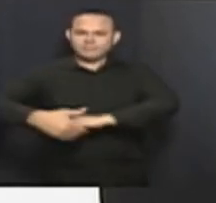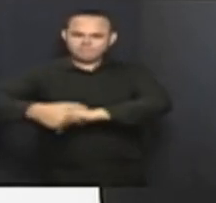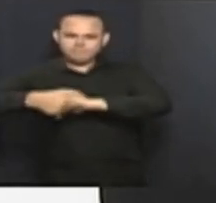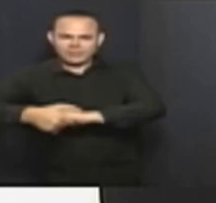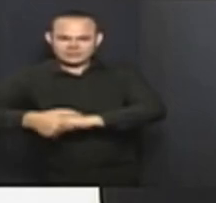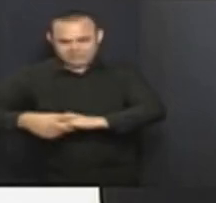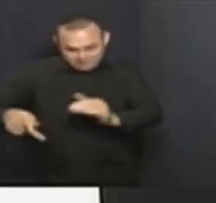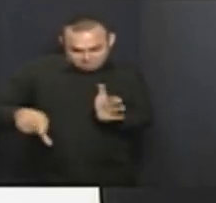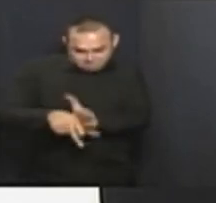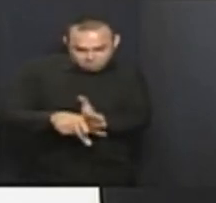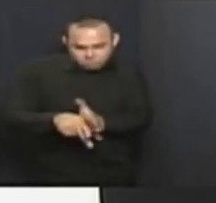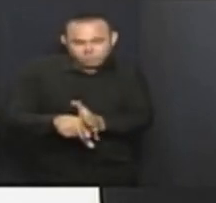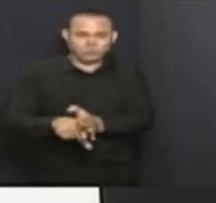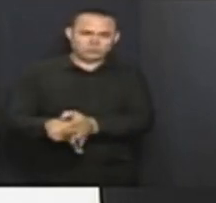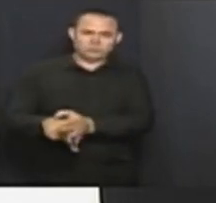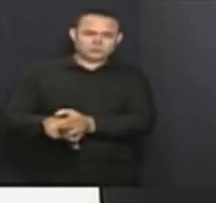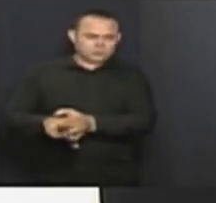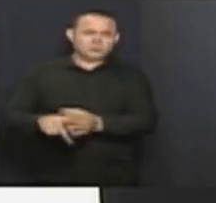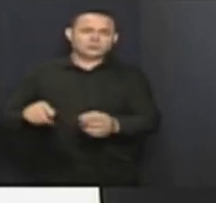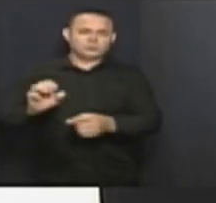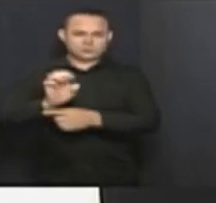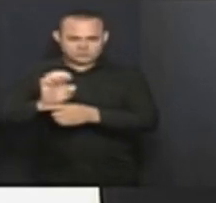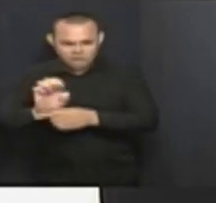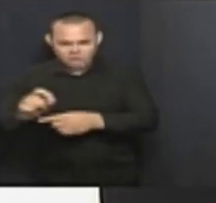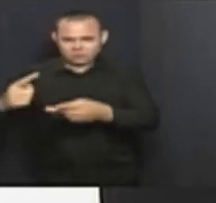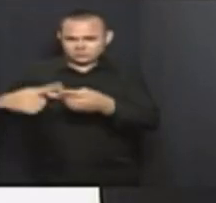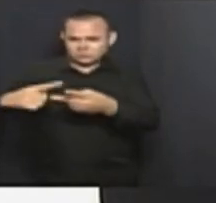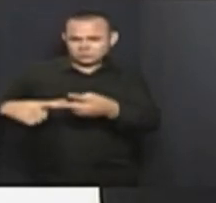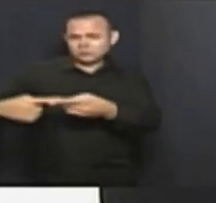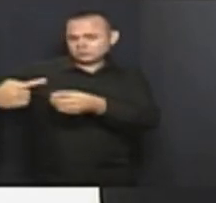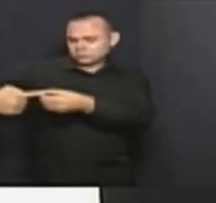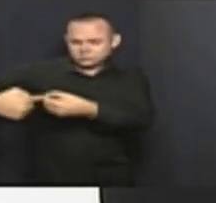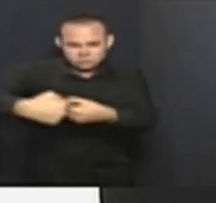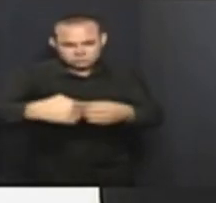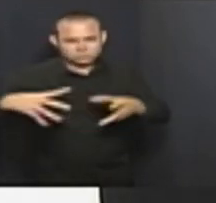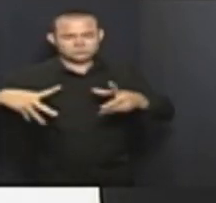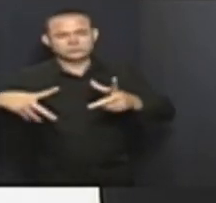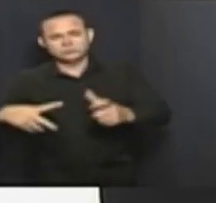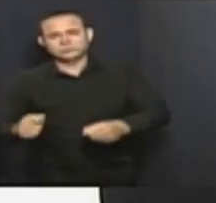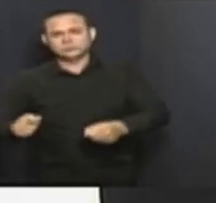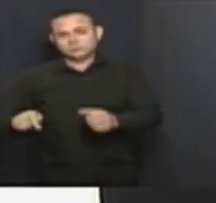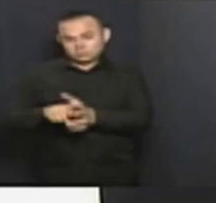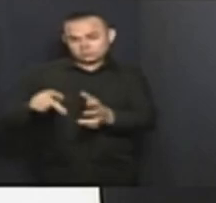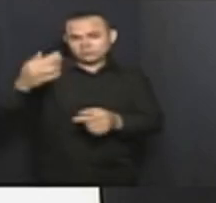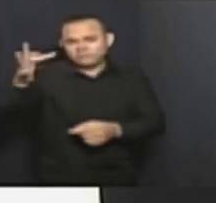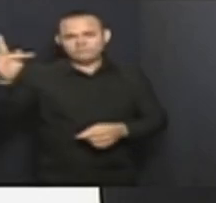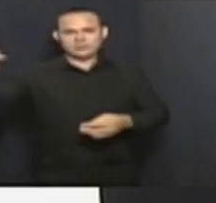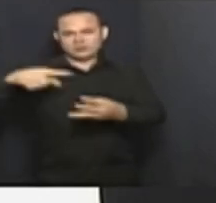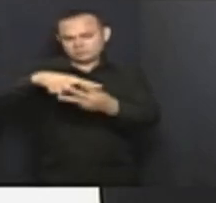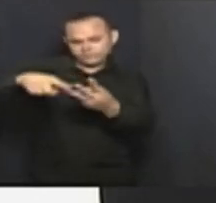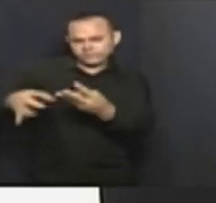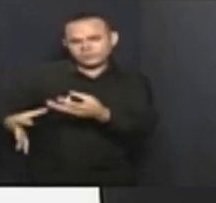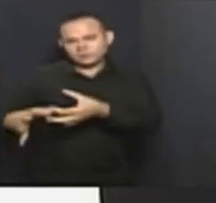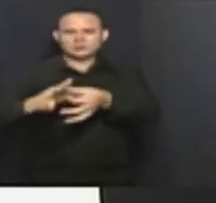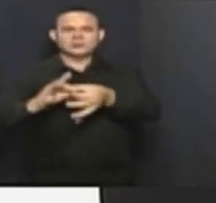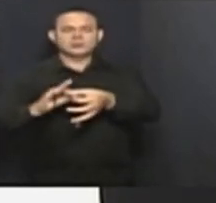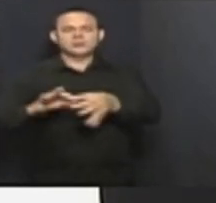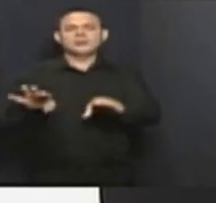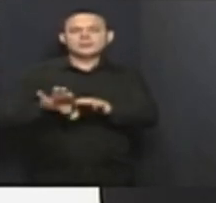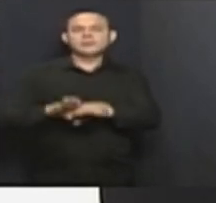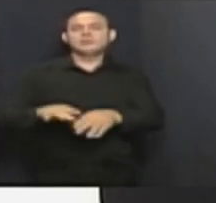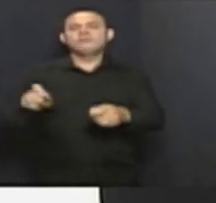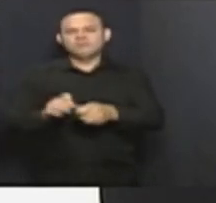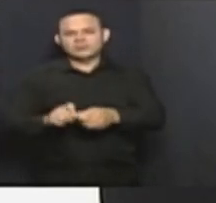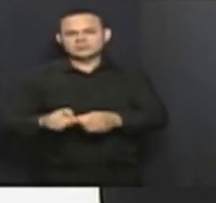tem que ter parceria com os municípios o estado tem que fazer parceria com a união federal eo estado tem que fazer parceria também e